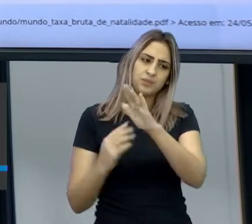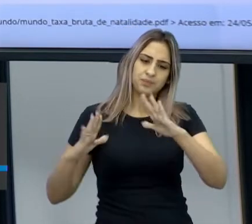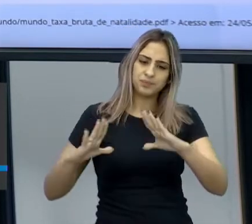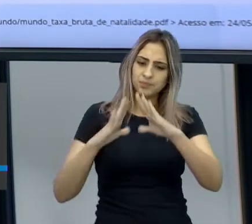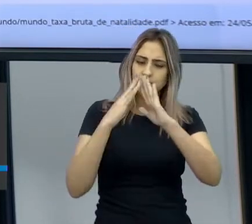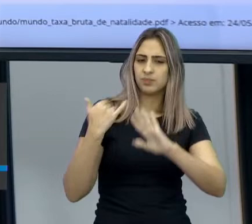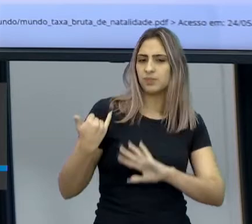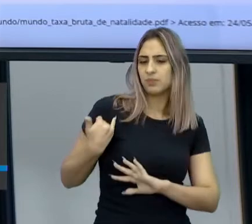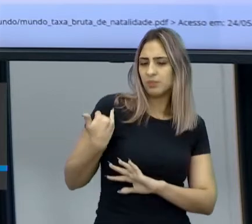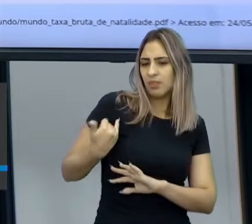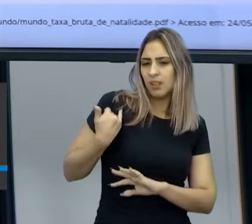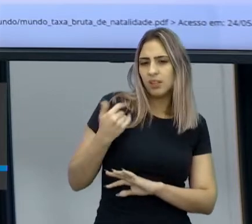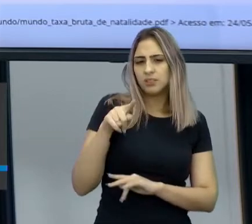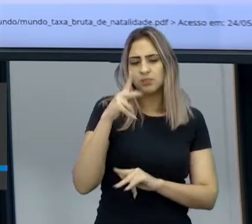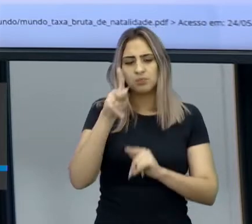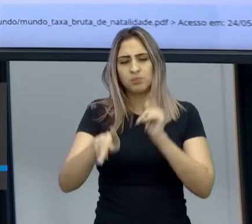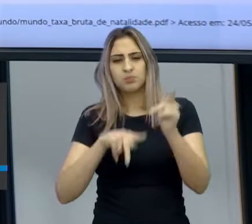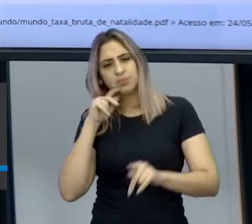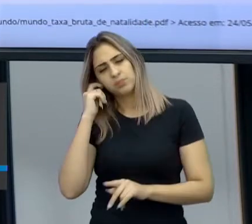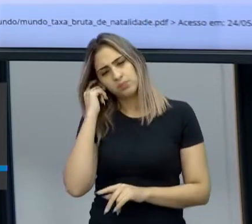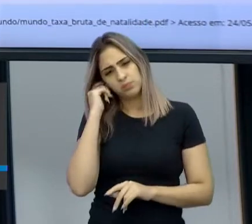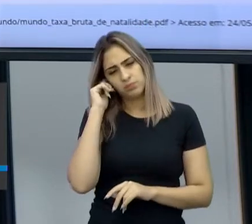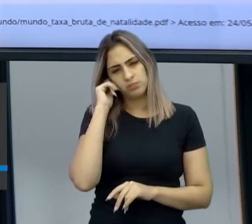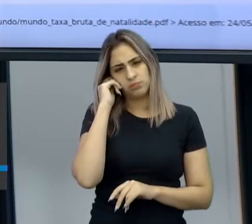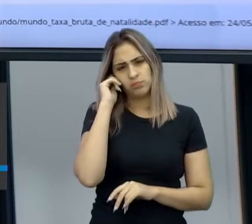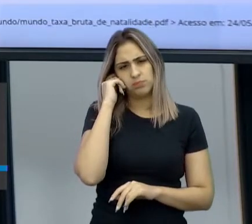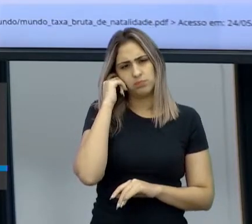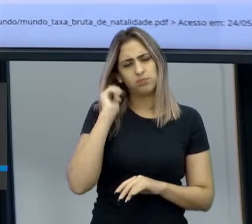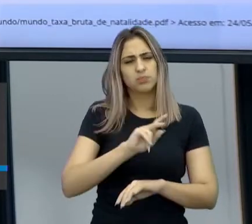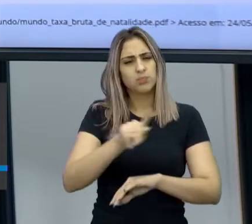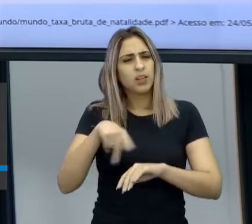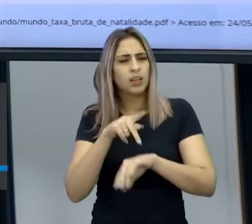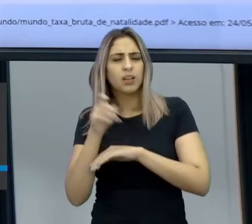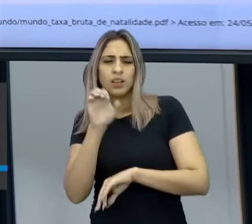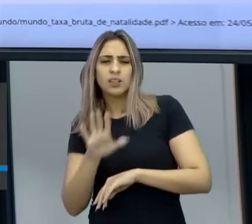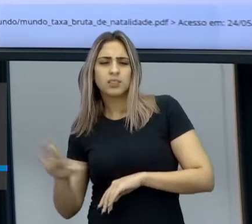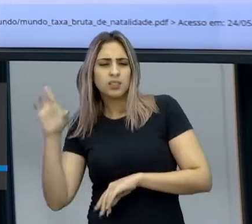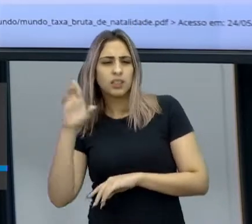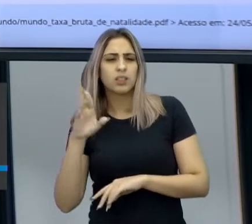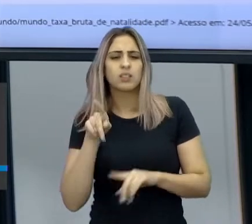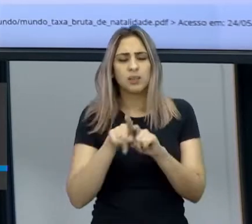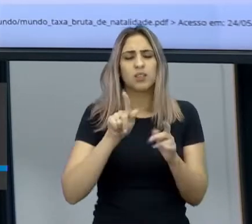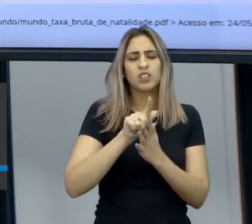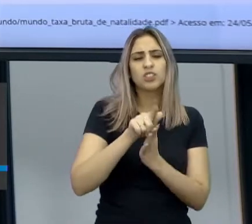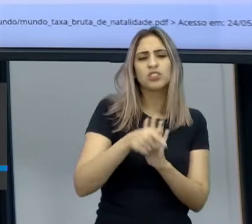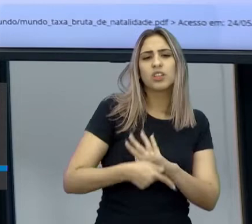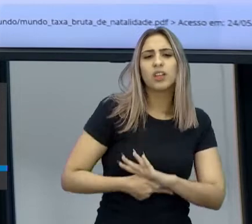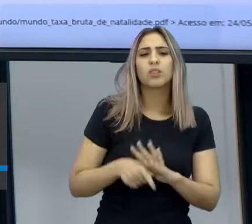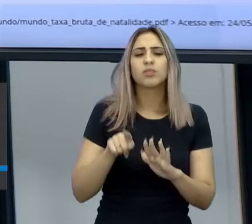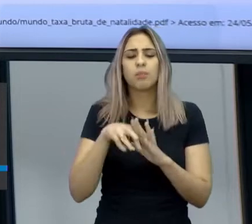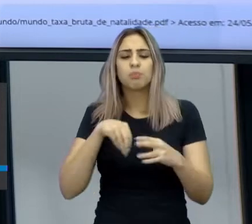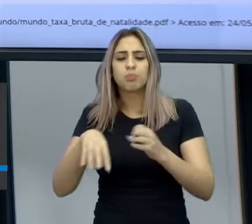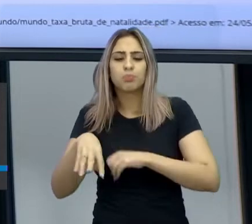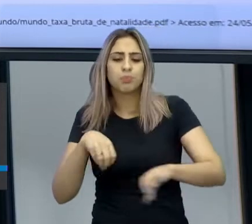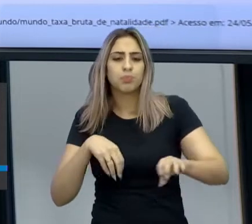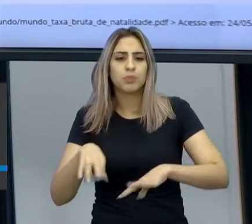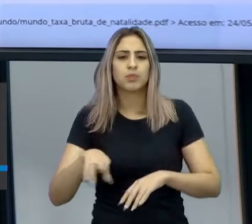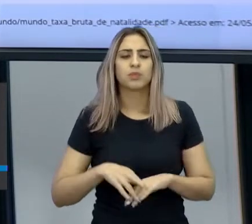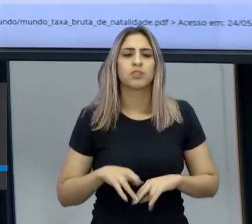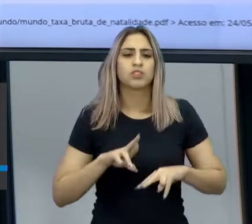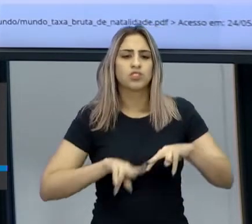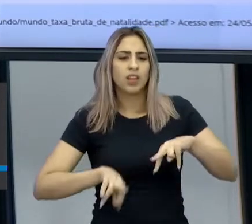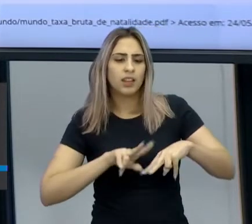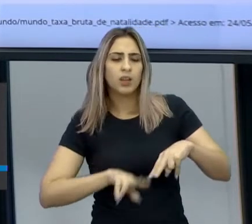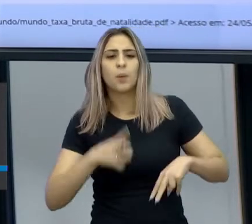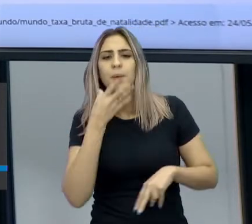etária da população de um país, de um estado, de um município e também, né, os gêneros, né? Como é que está distribuído através dos gêneros,